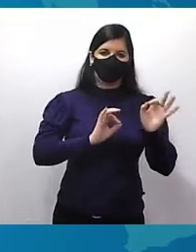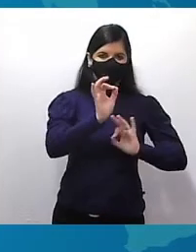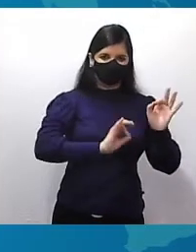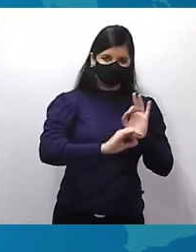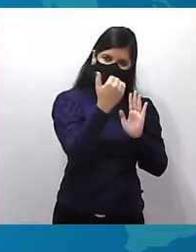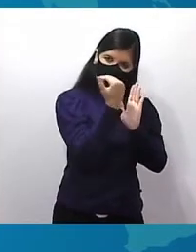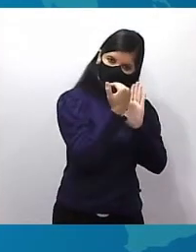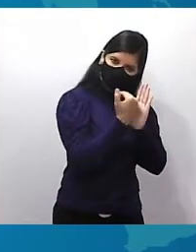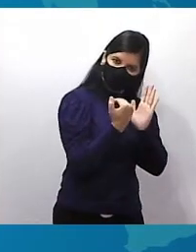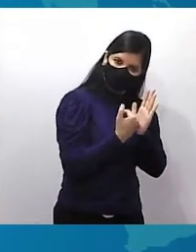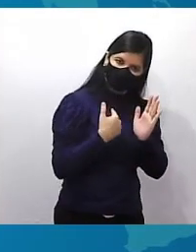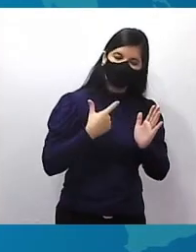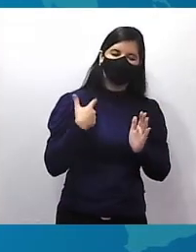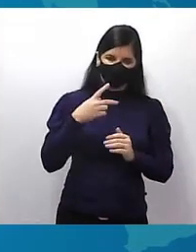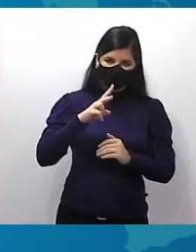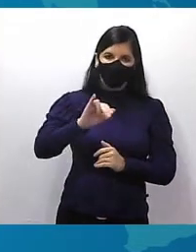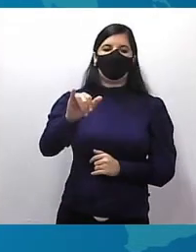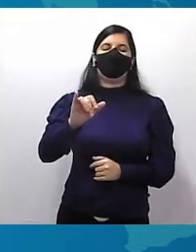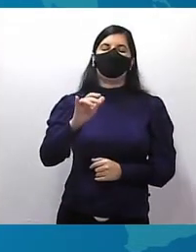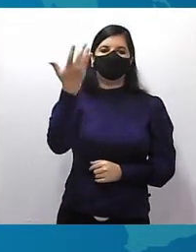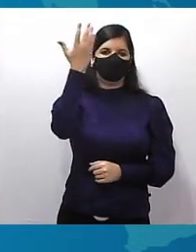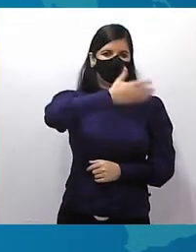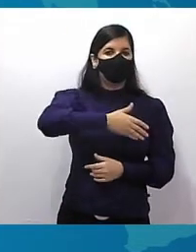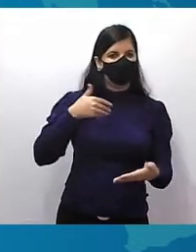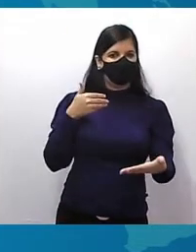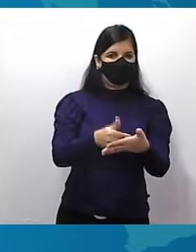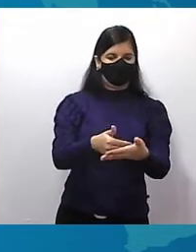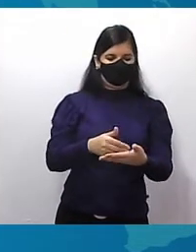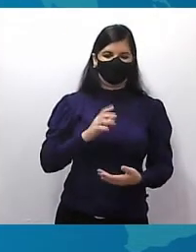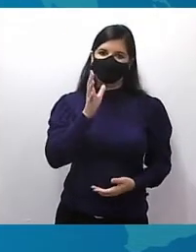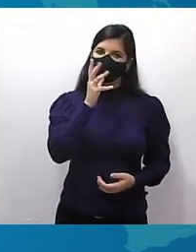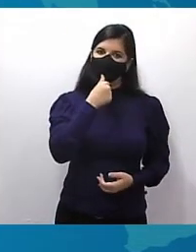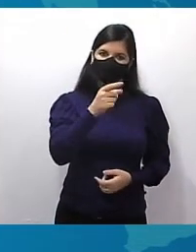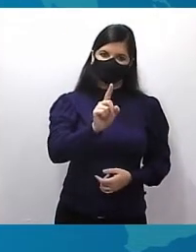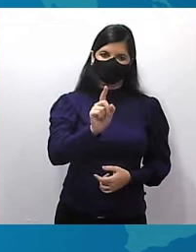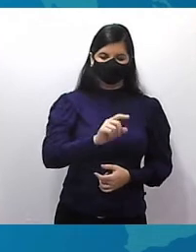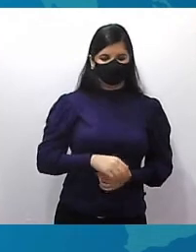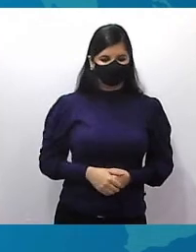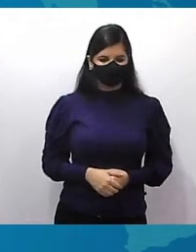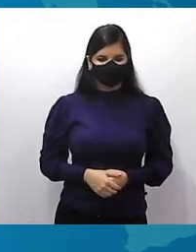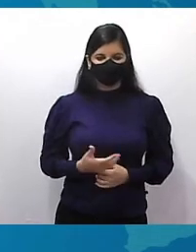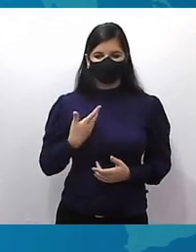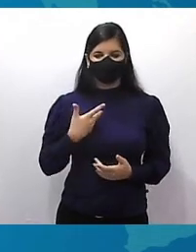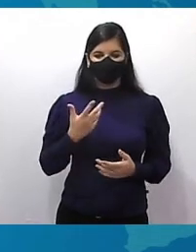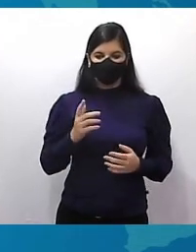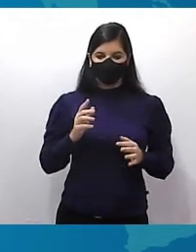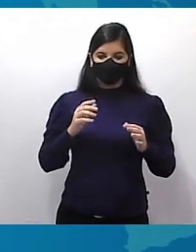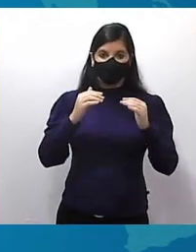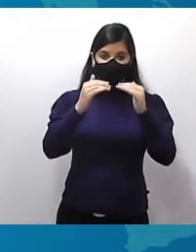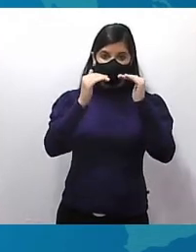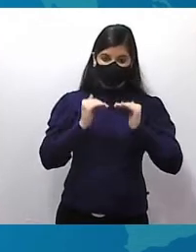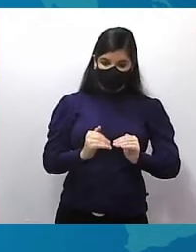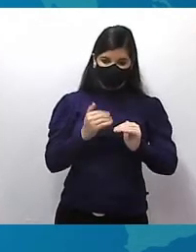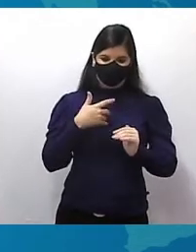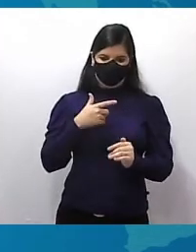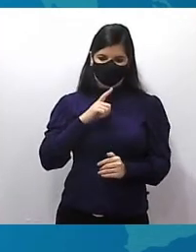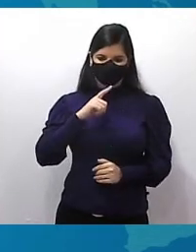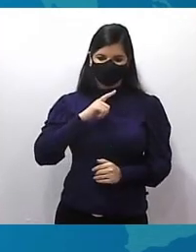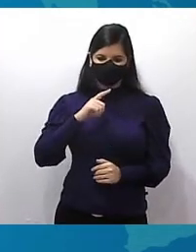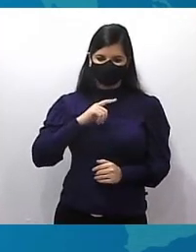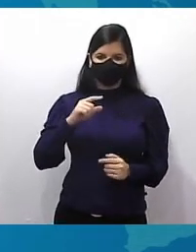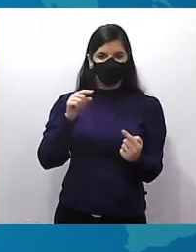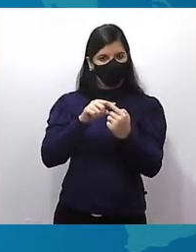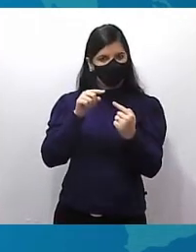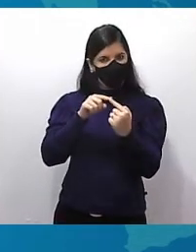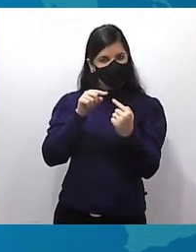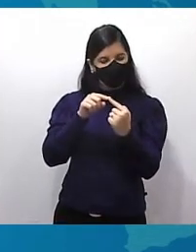tenho certeza que isso vai acontecer muito em breve, não vai demorar muito. Mais abaixo, a gente também pode